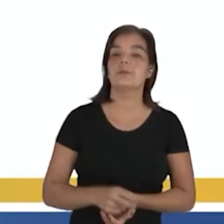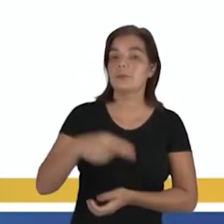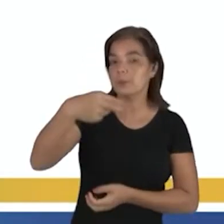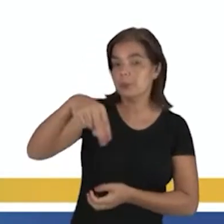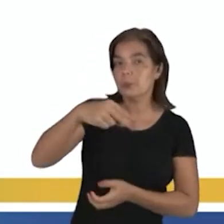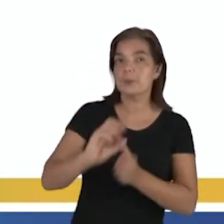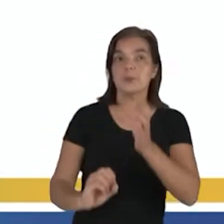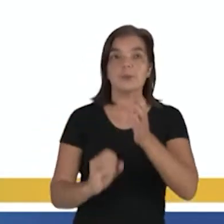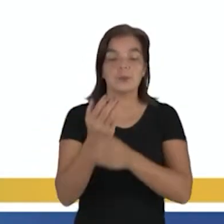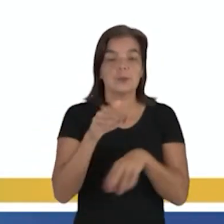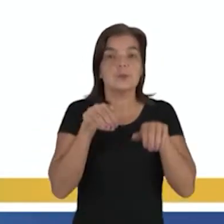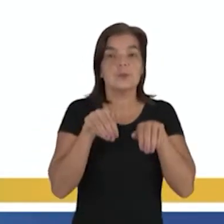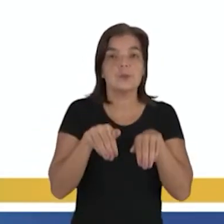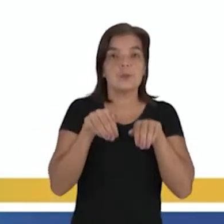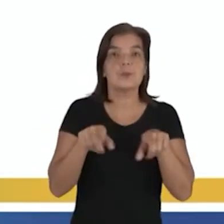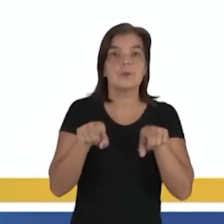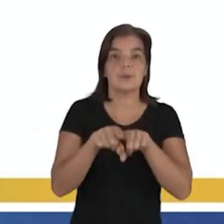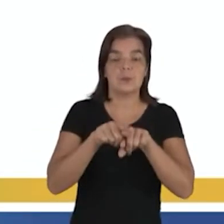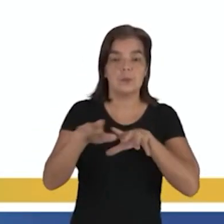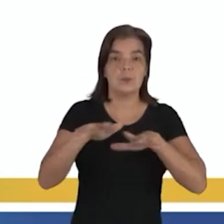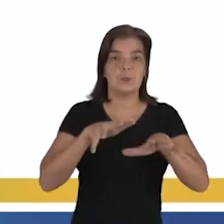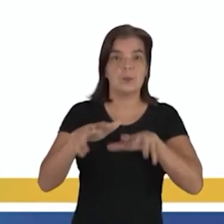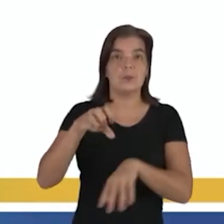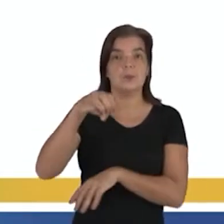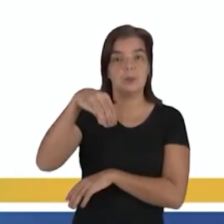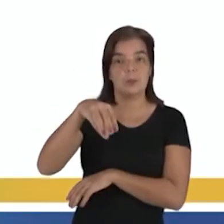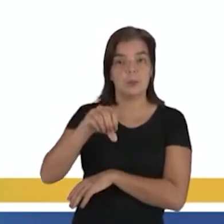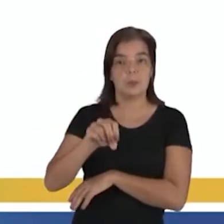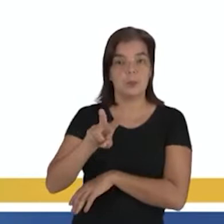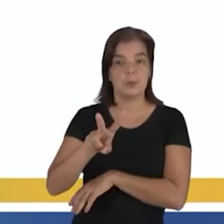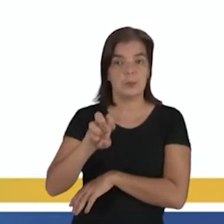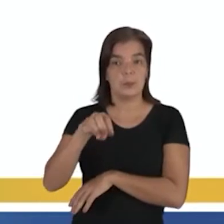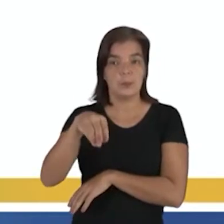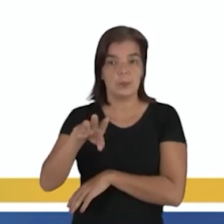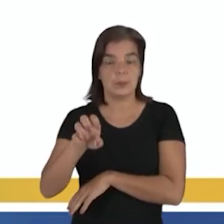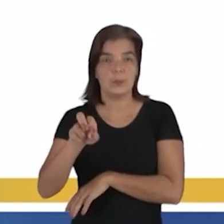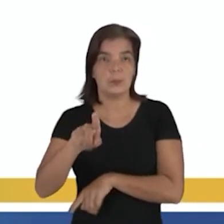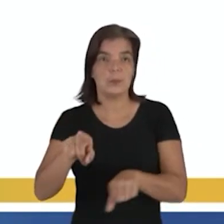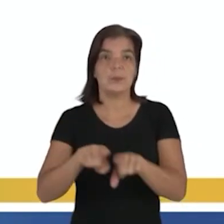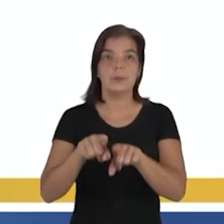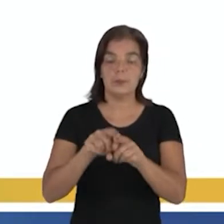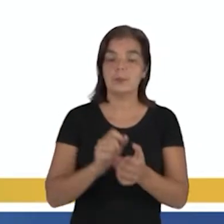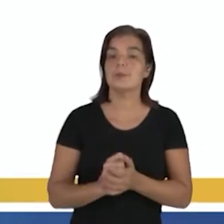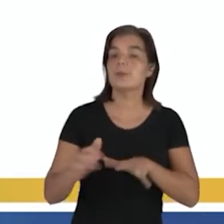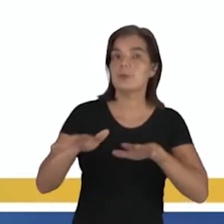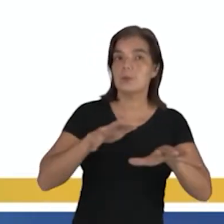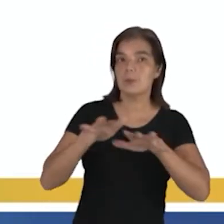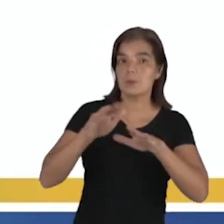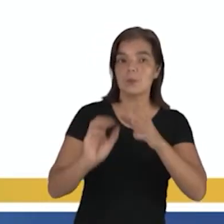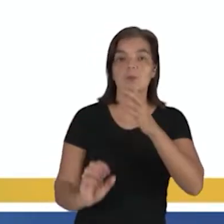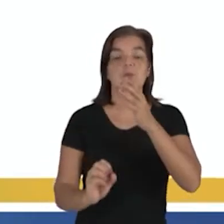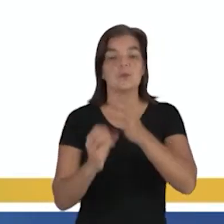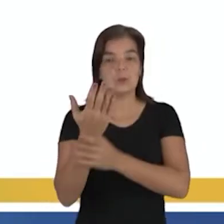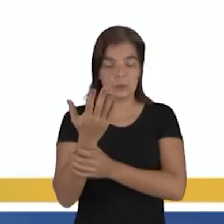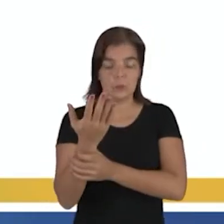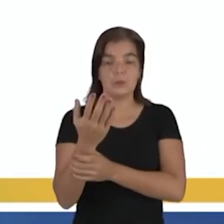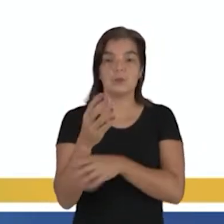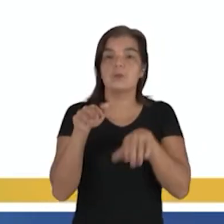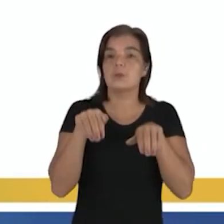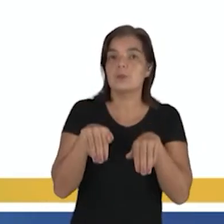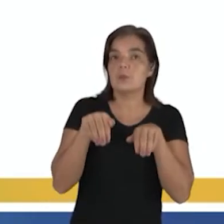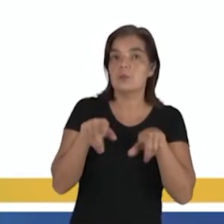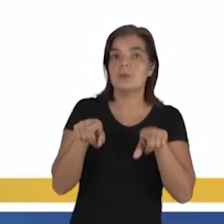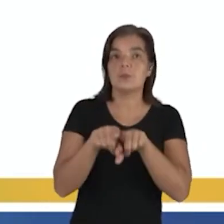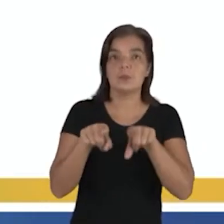2003, surgia na Austrália o movimento Movember. O movimento Movember surgia na